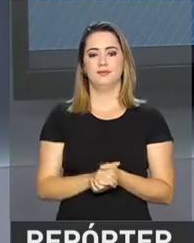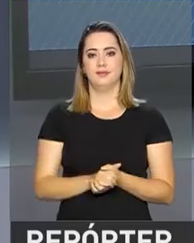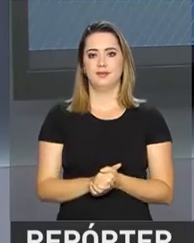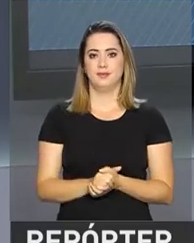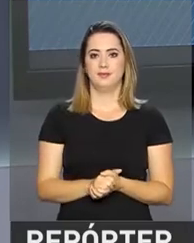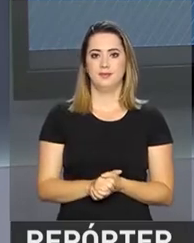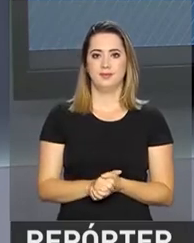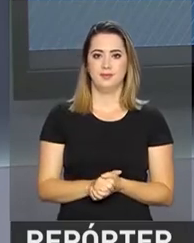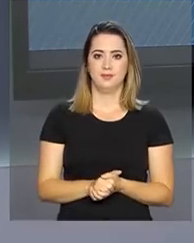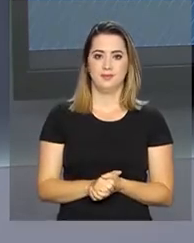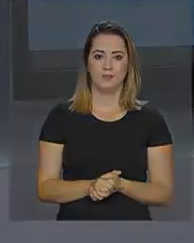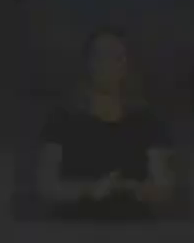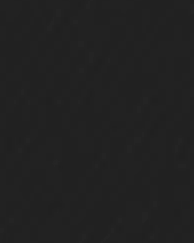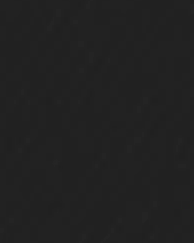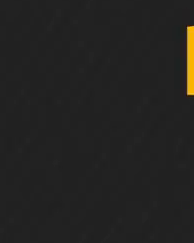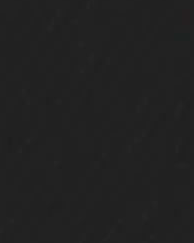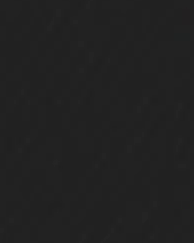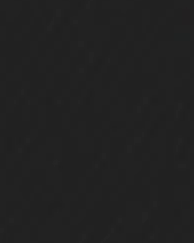federal